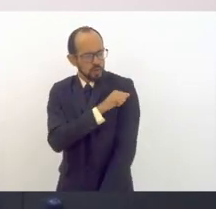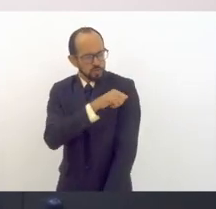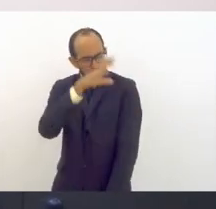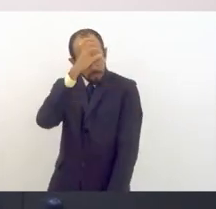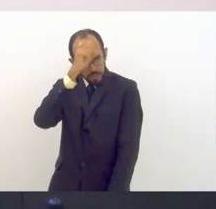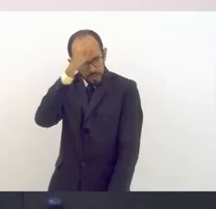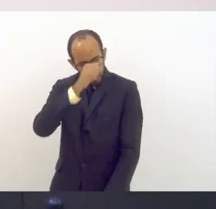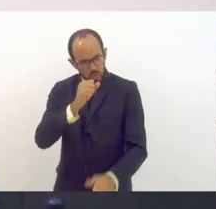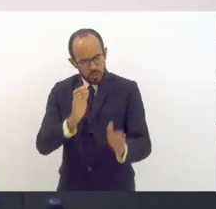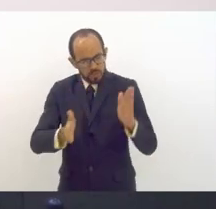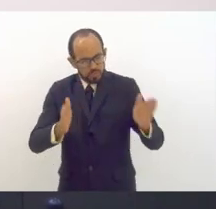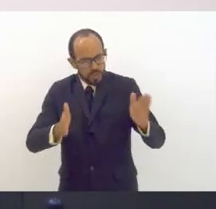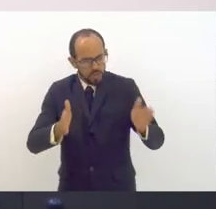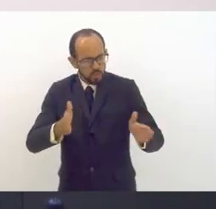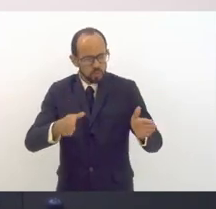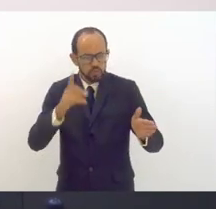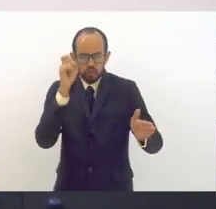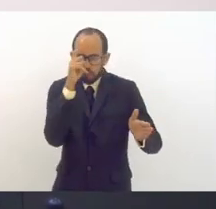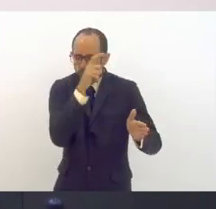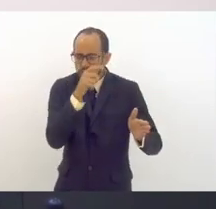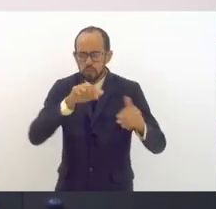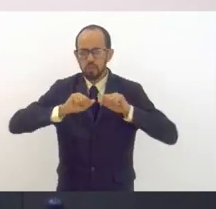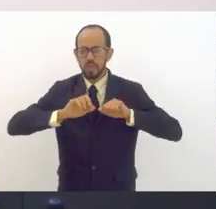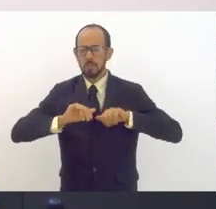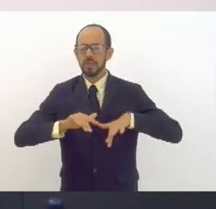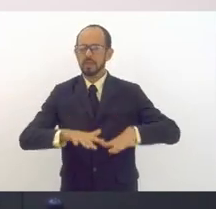temporada difícil, que foi o epicentro da pandemia